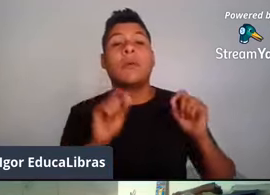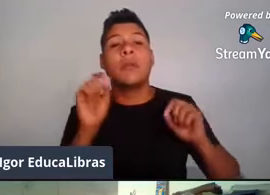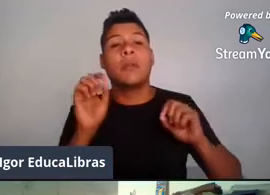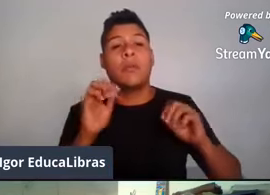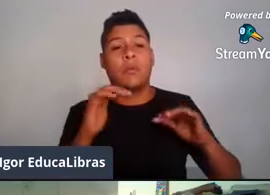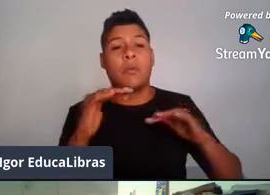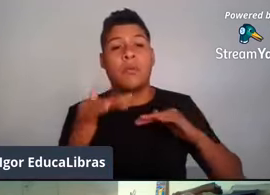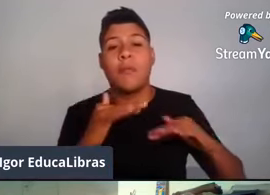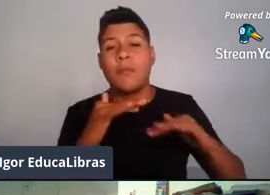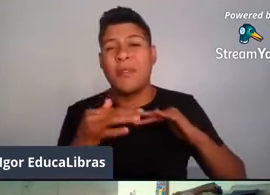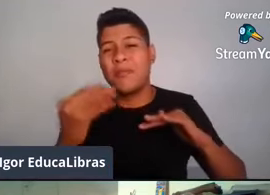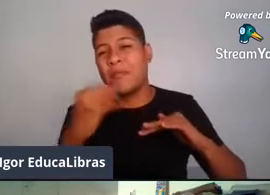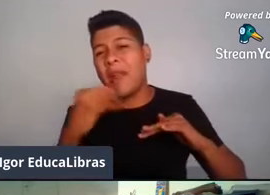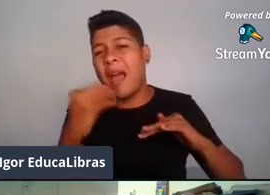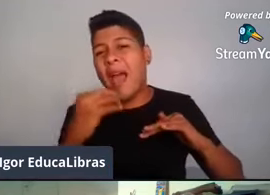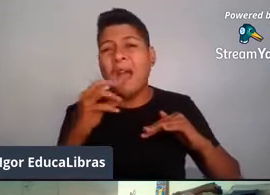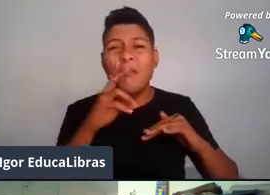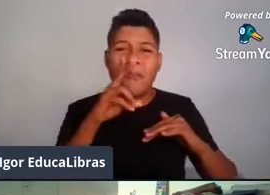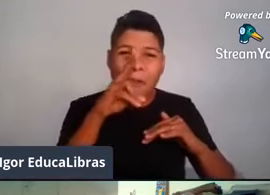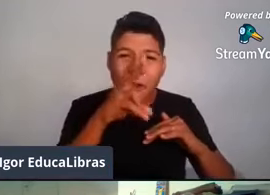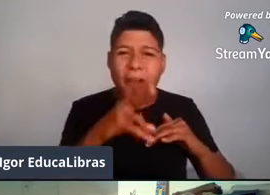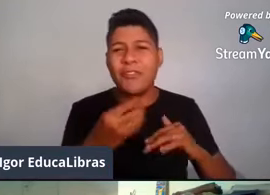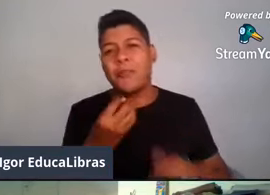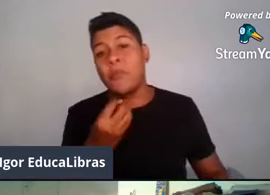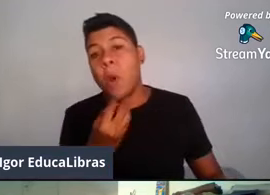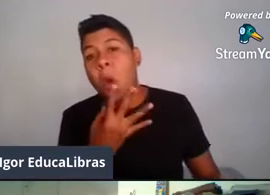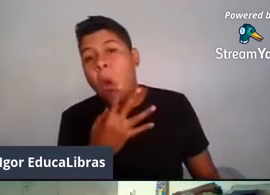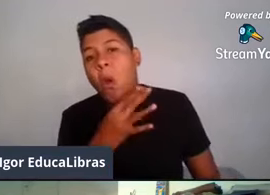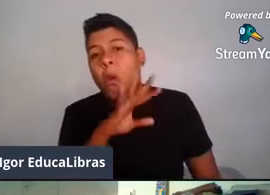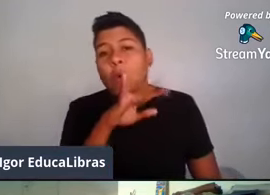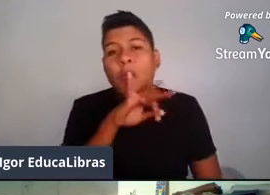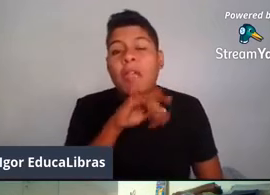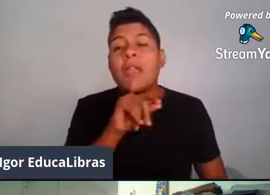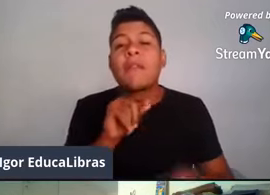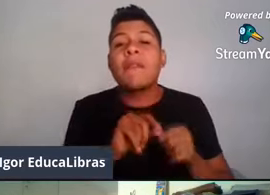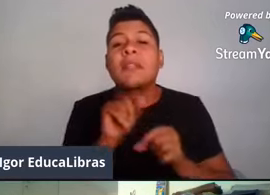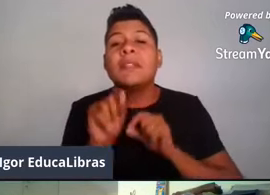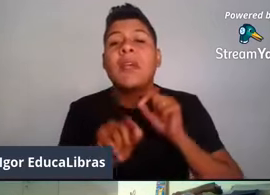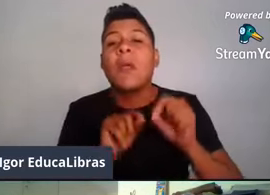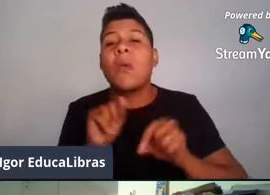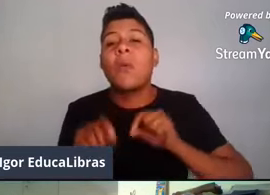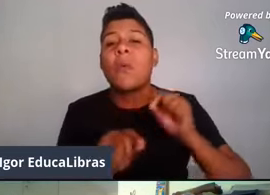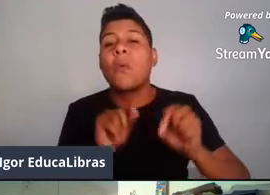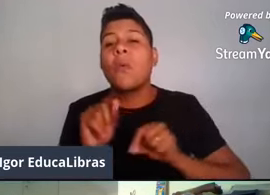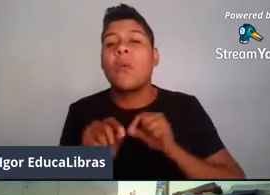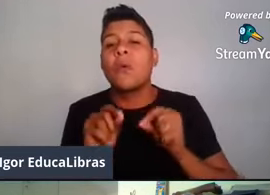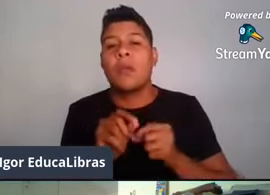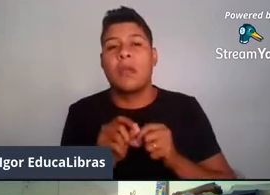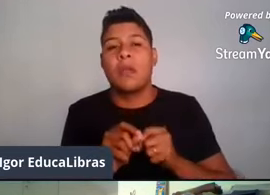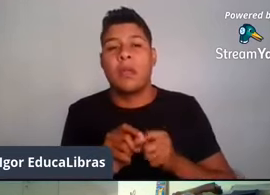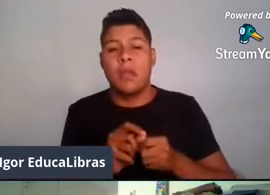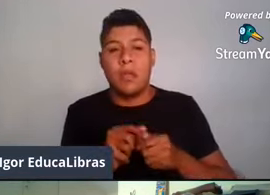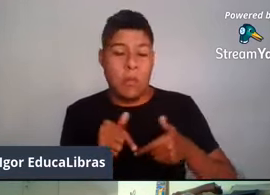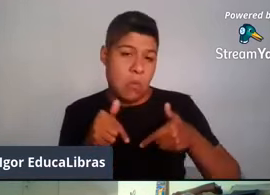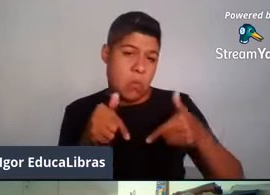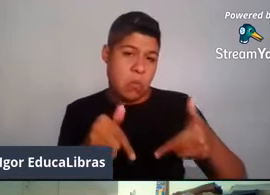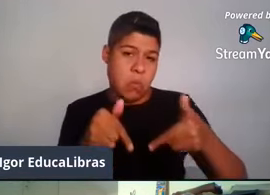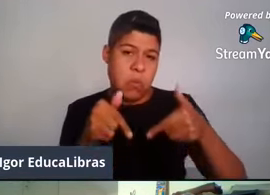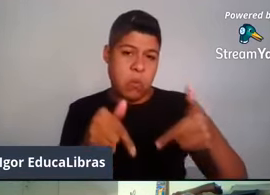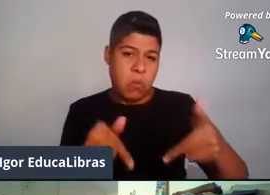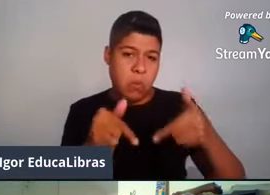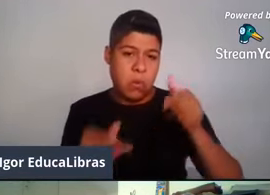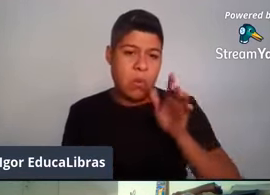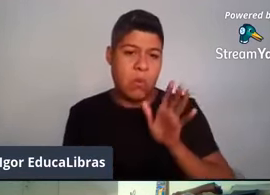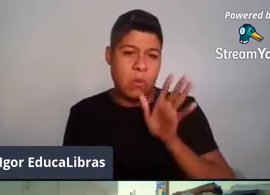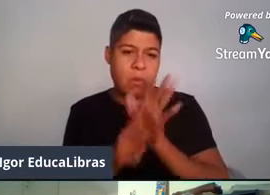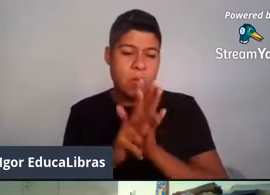está fraco, está forte, está bom, está ruim? O que nós temos que fazer para dar conta das demandas dos